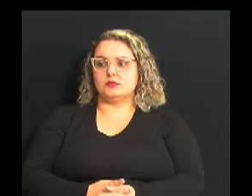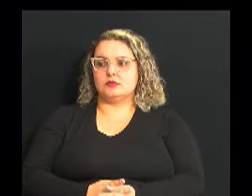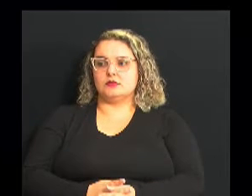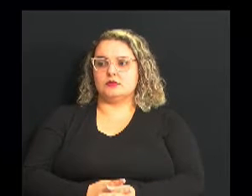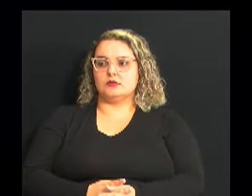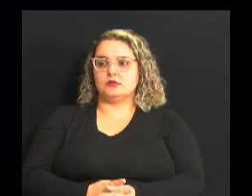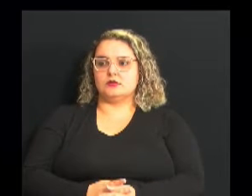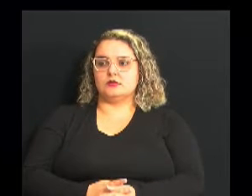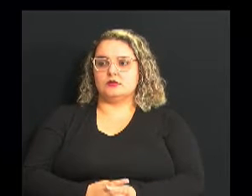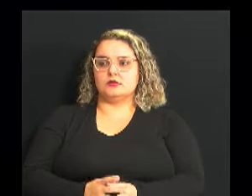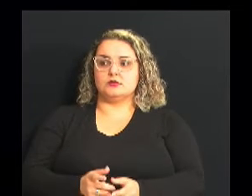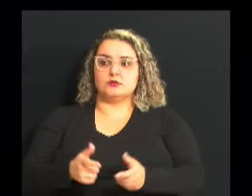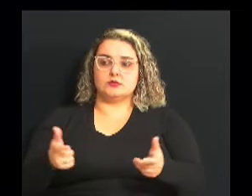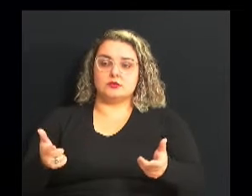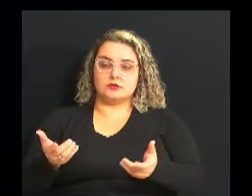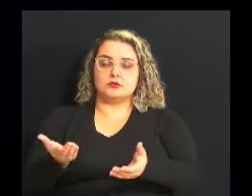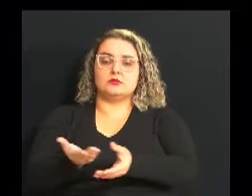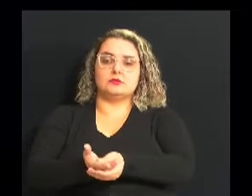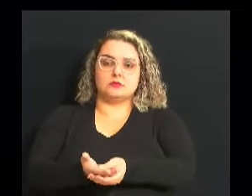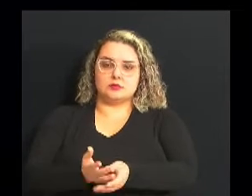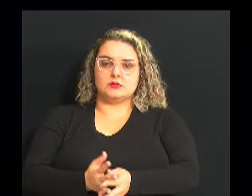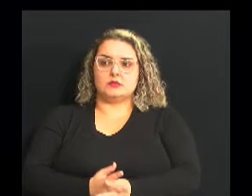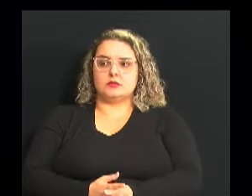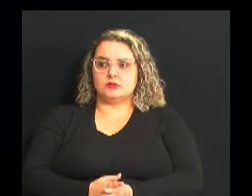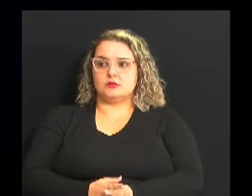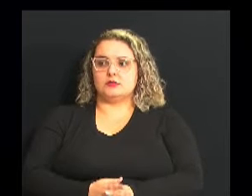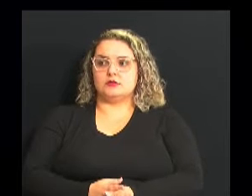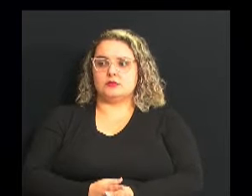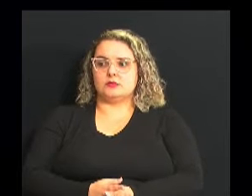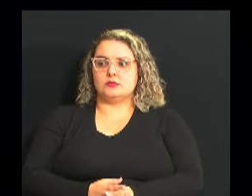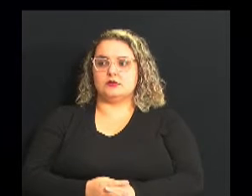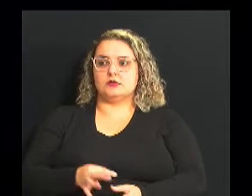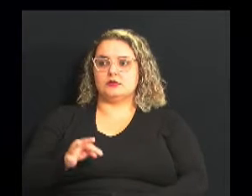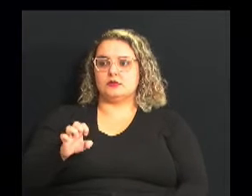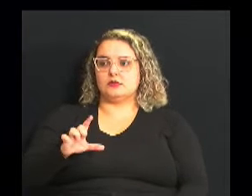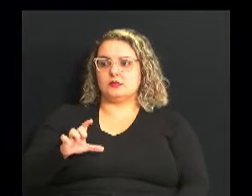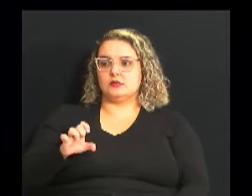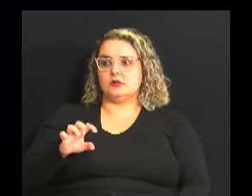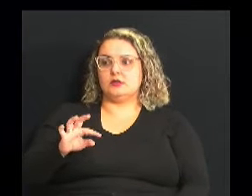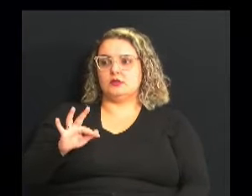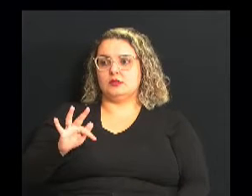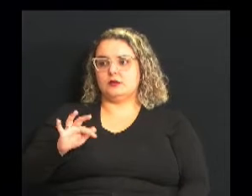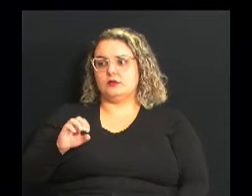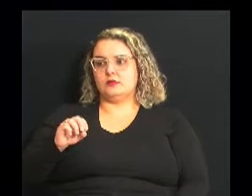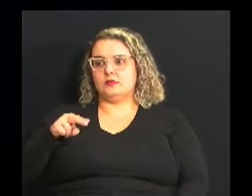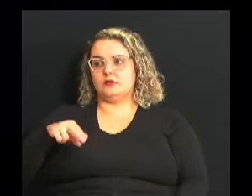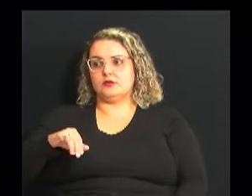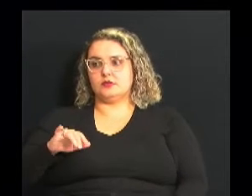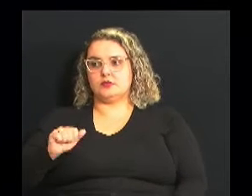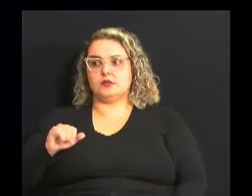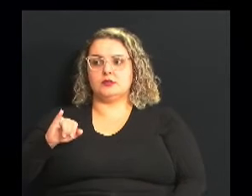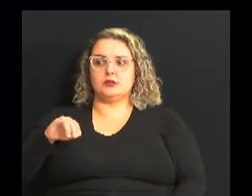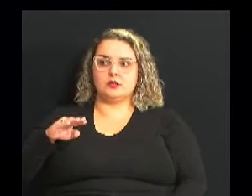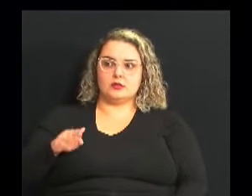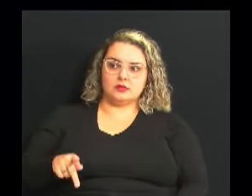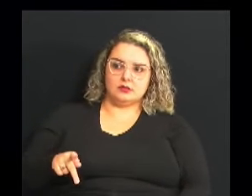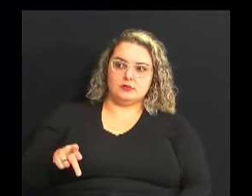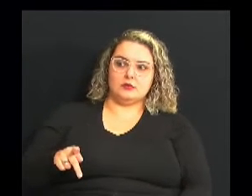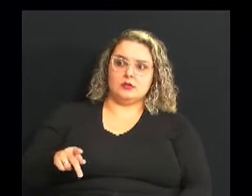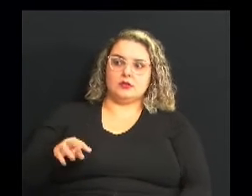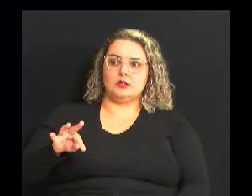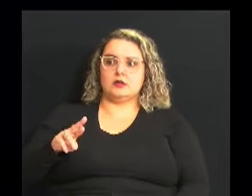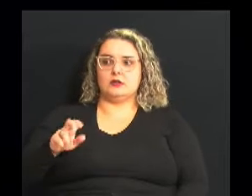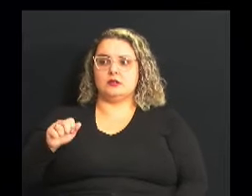grandes processos, né, como telefonia, IP, transmissão da